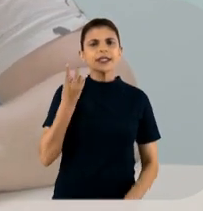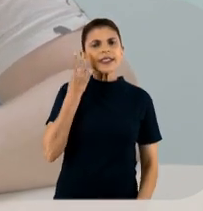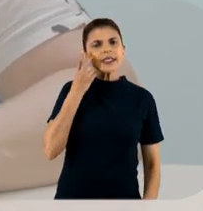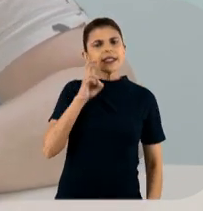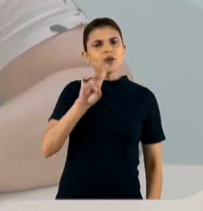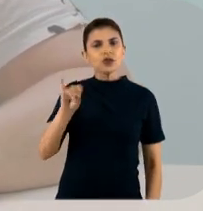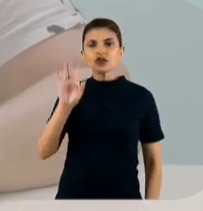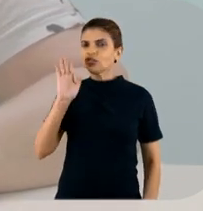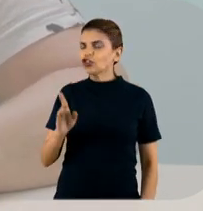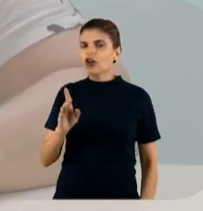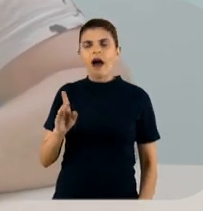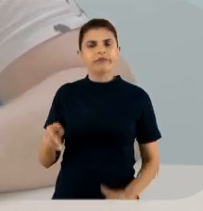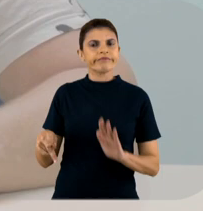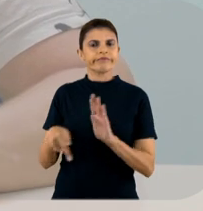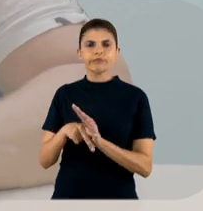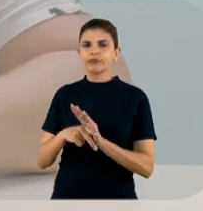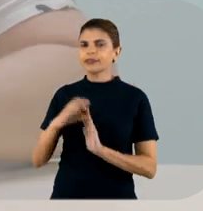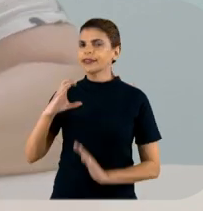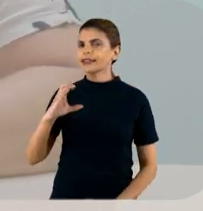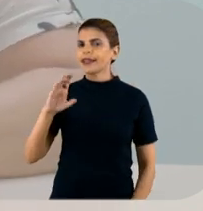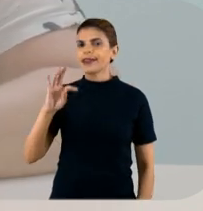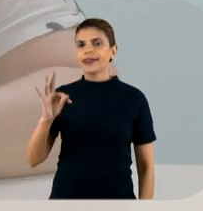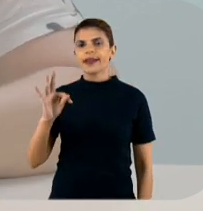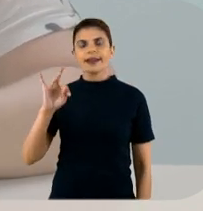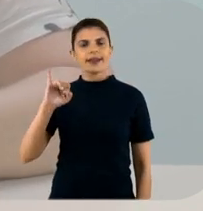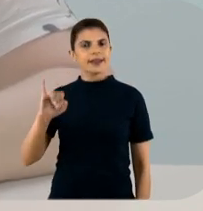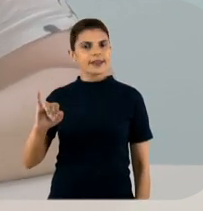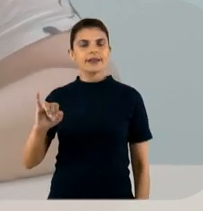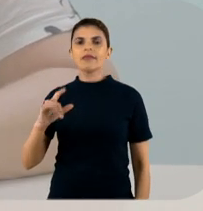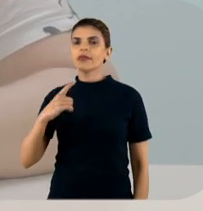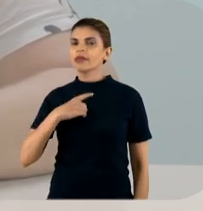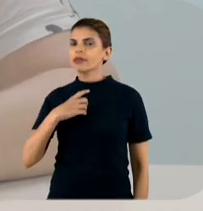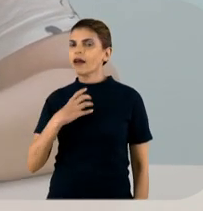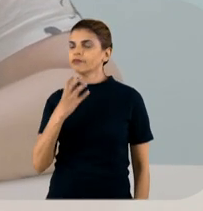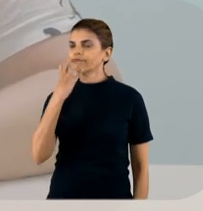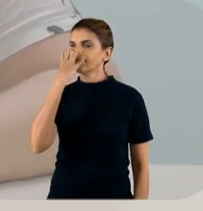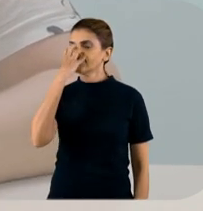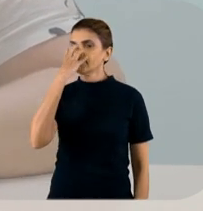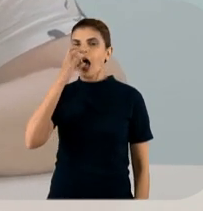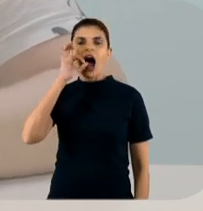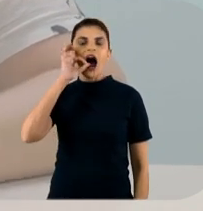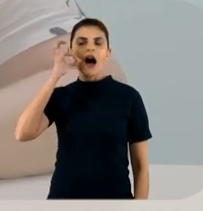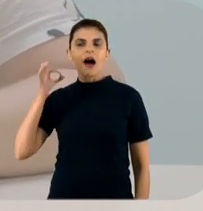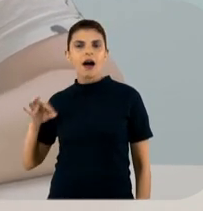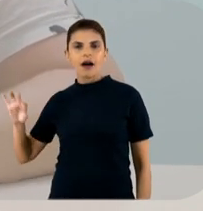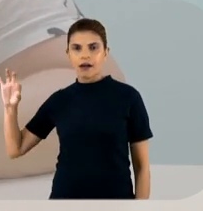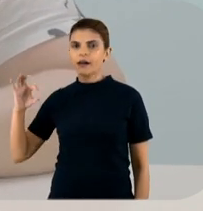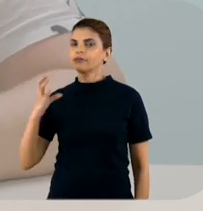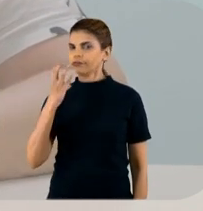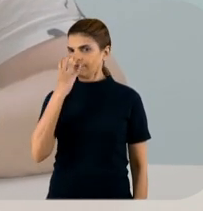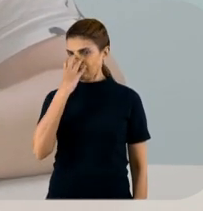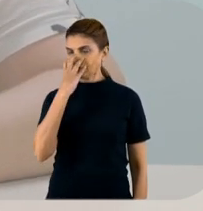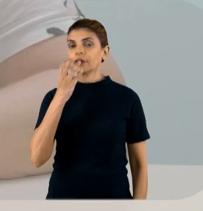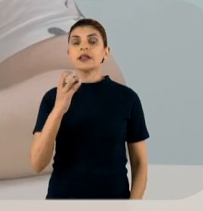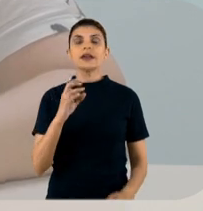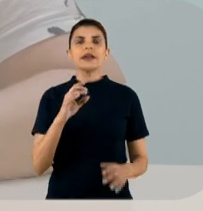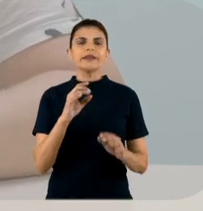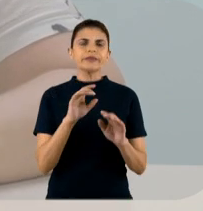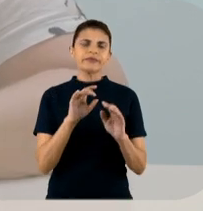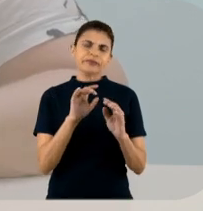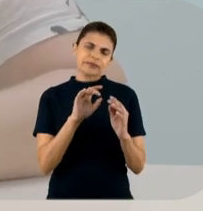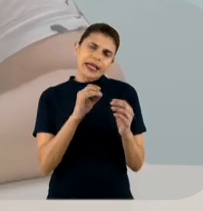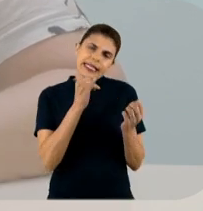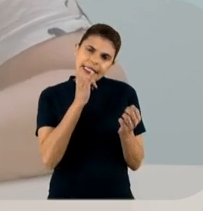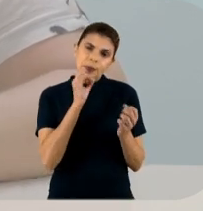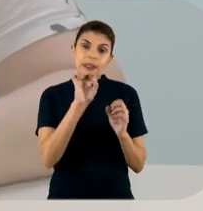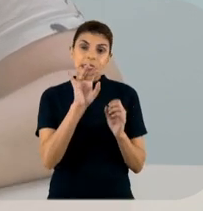estão no CTI intubados né então Eh o que a gente tem imaginado hoje em dia para monitorar a paciente a distância